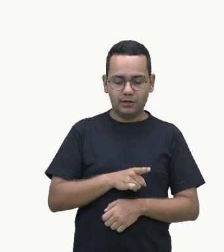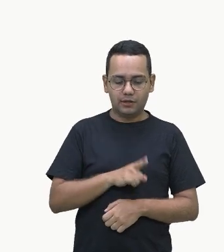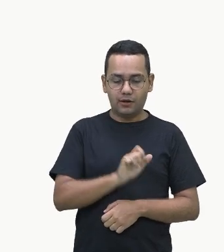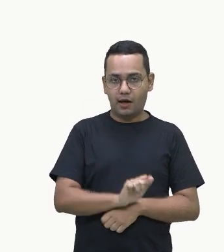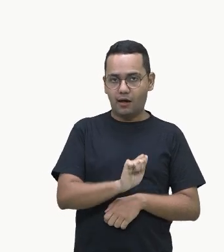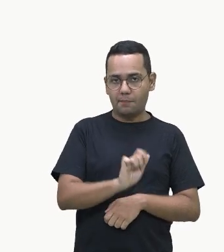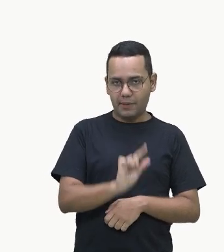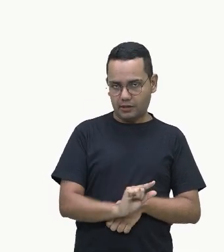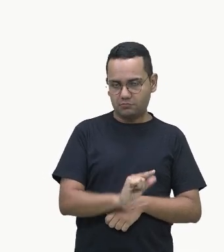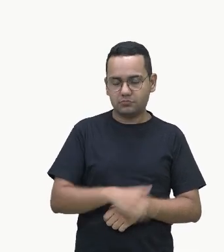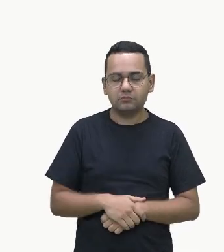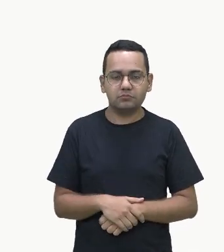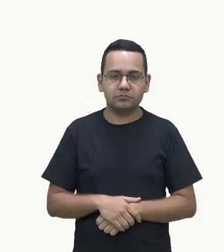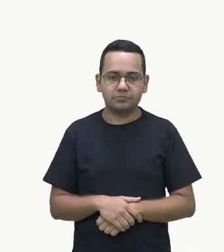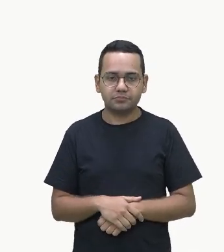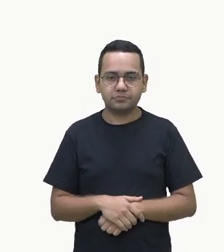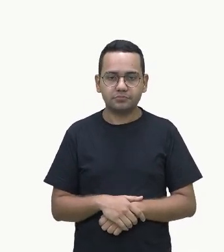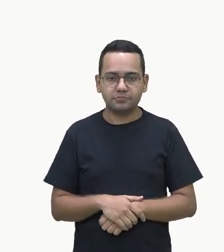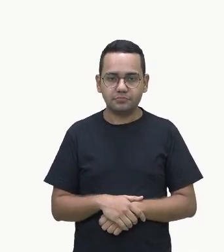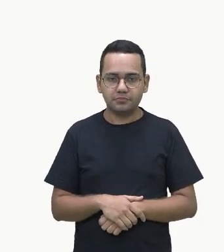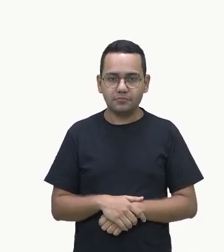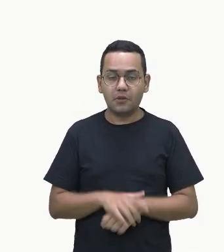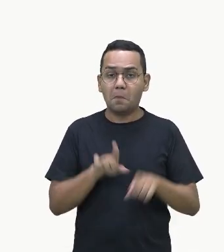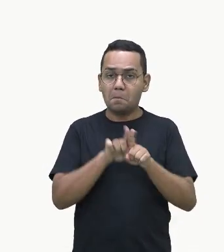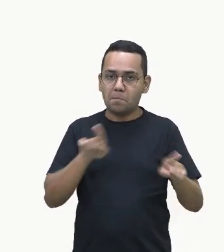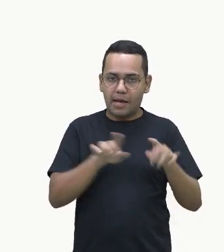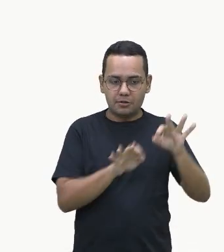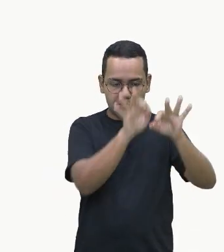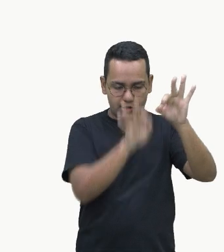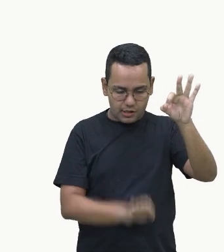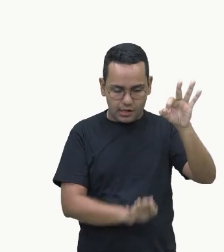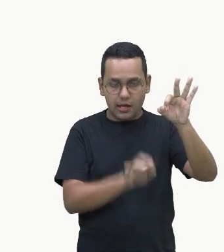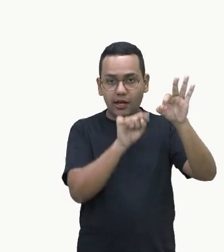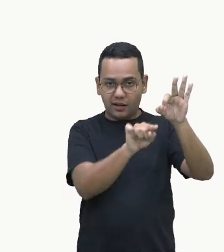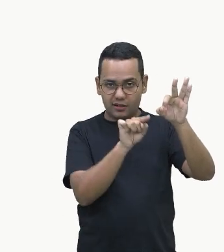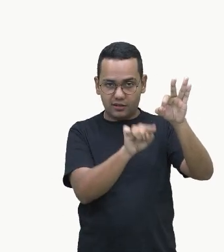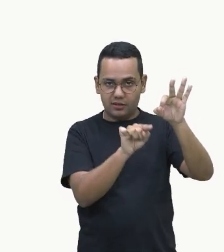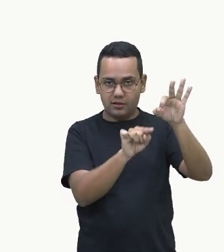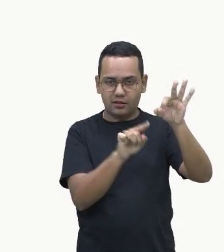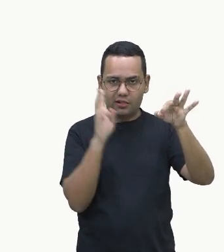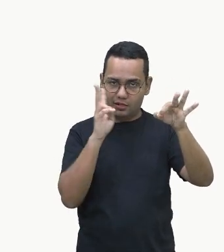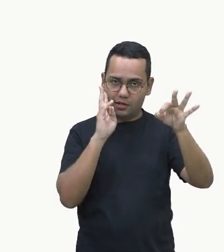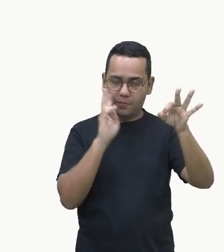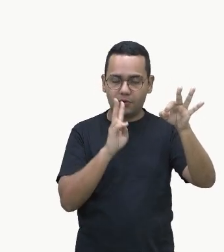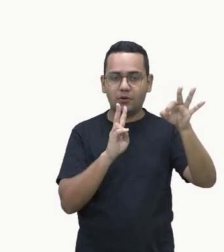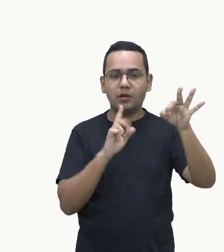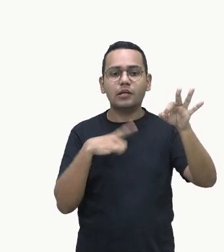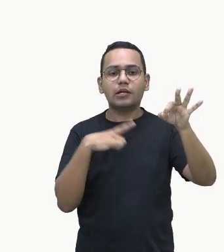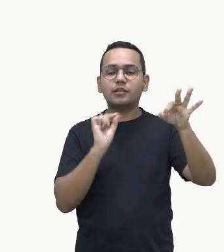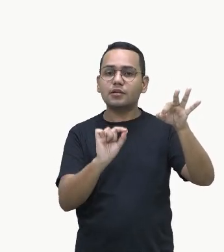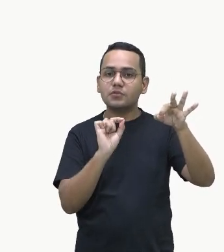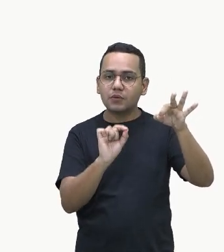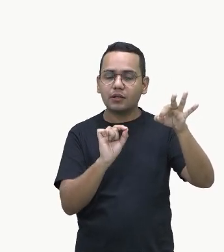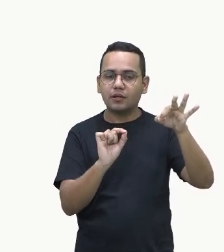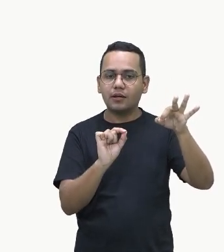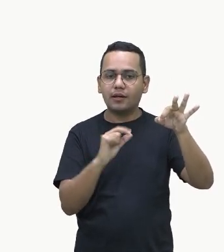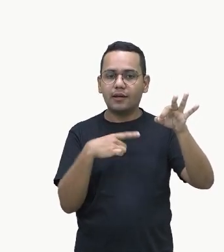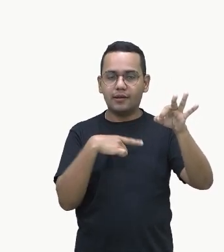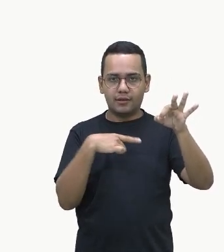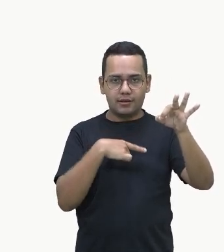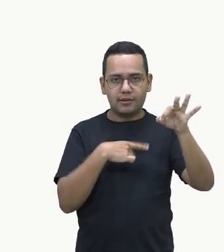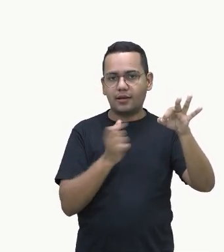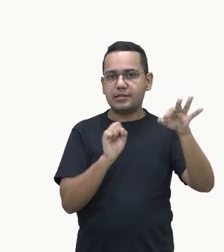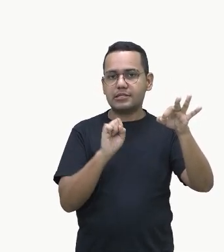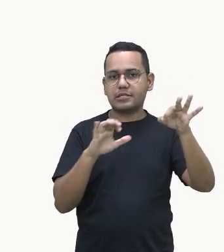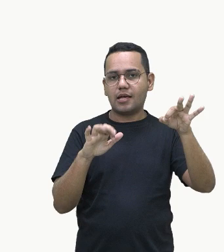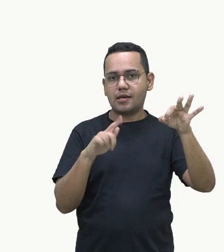A. Quando nós traçamos a altura relativa à hipotenusa, você lembra? Surgiram dois segmentos que nós chamamos